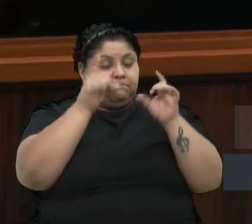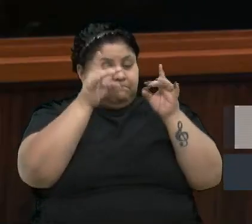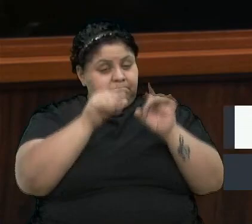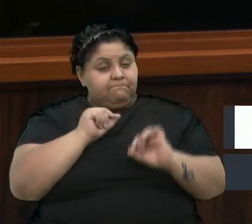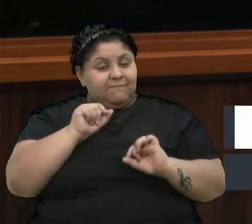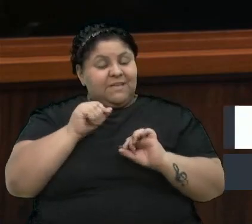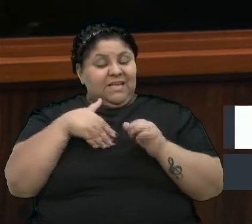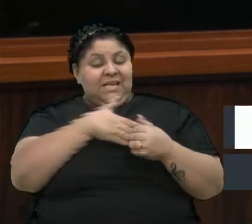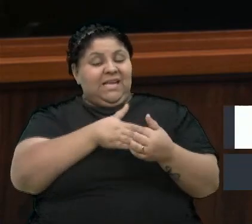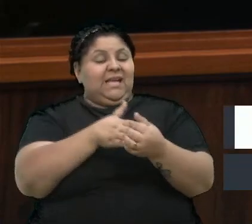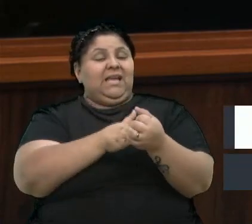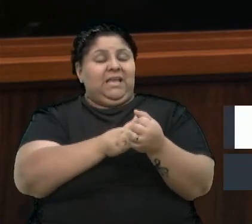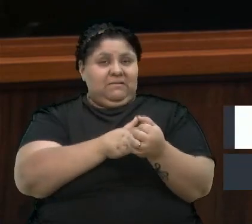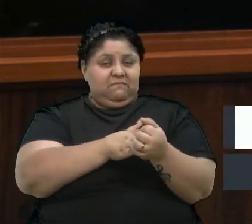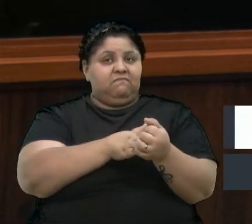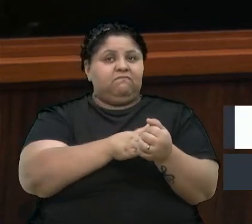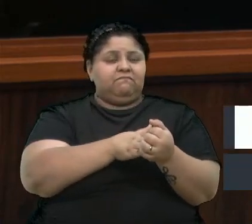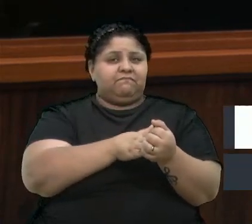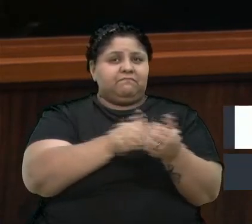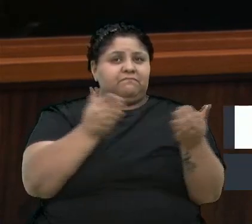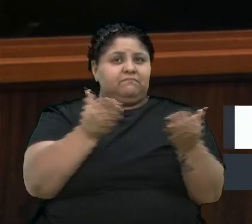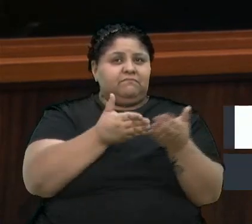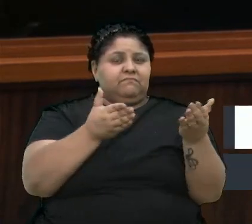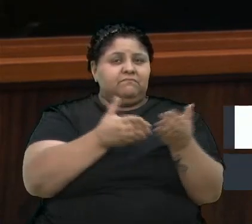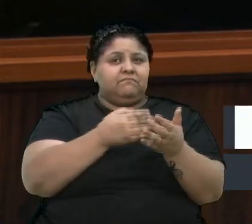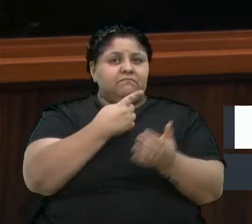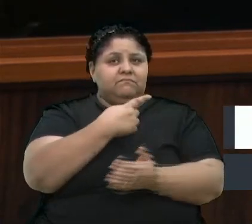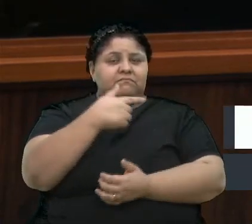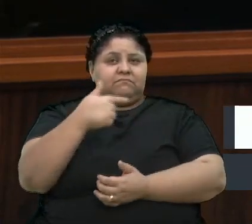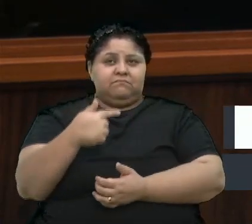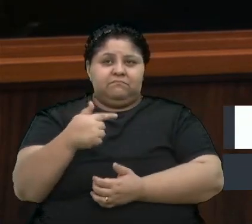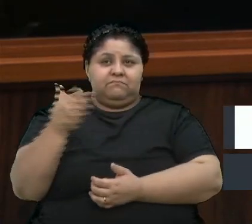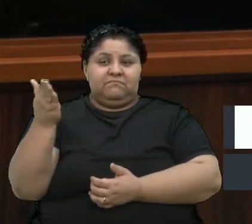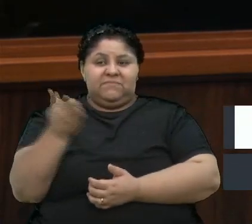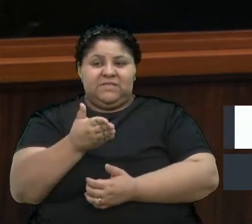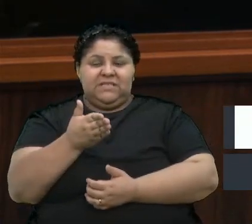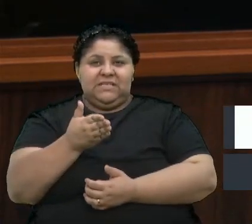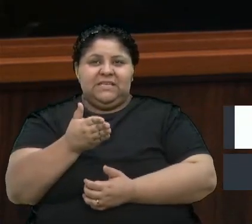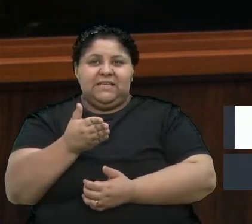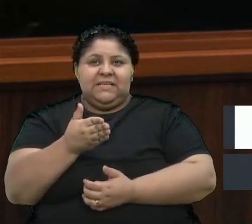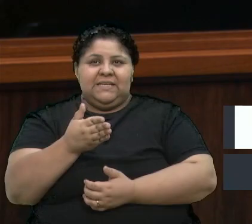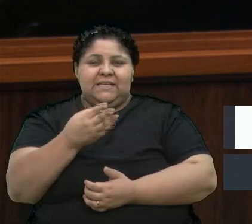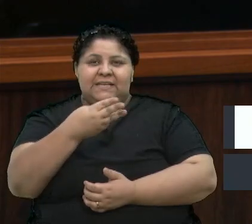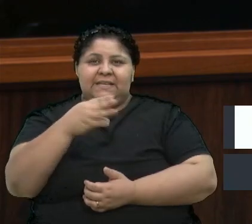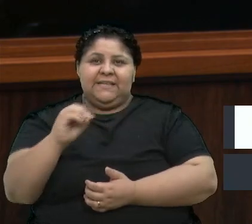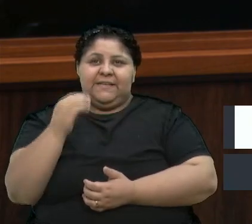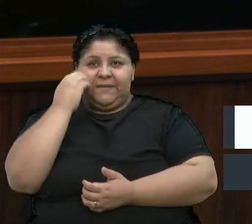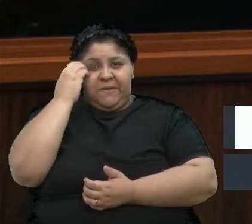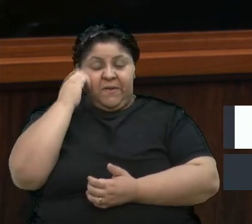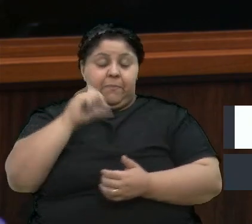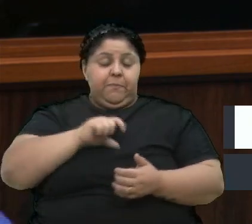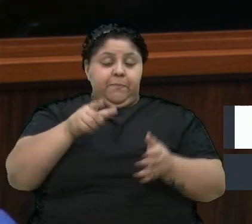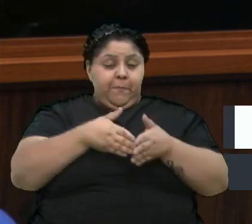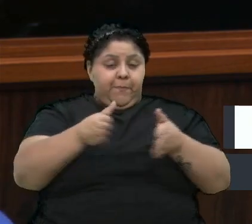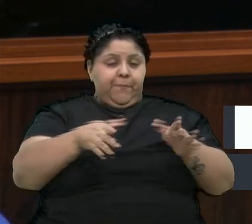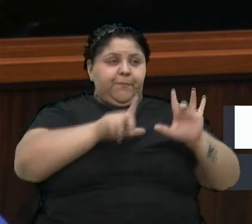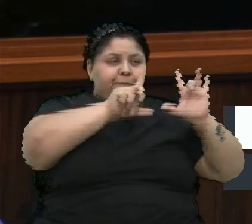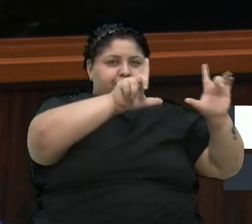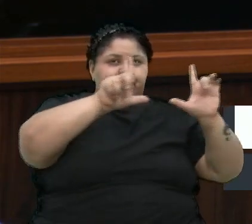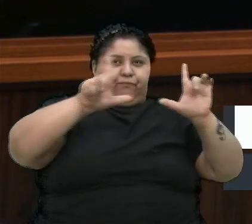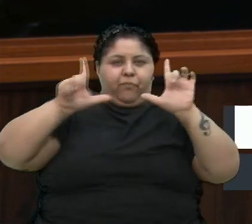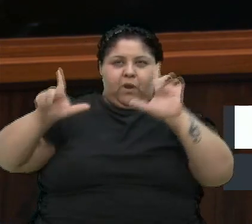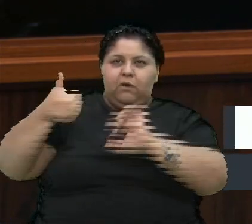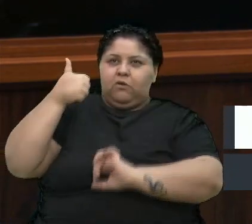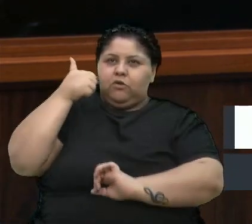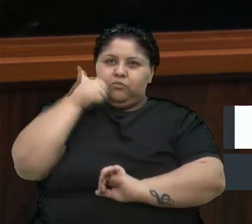nos acompanhando. Hoje, às 17h30, nós teremos a abertura da exposição Mulheres